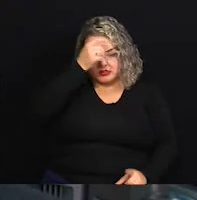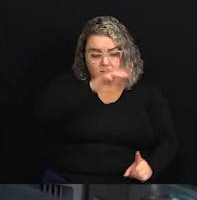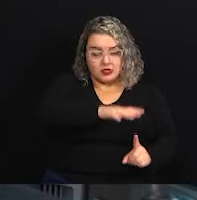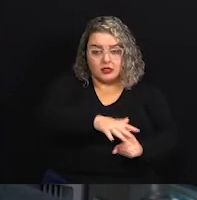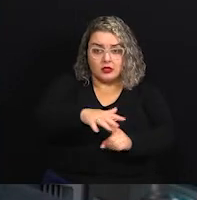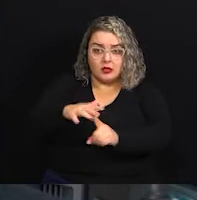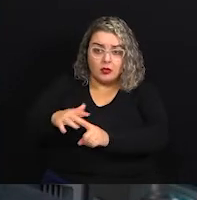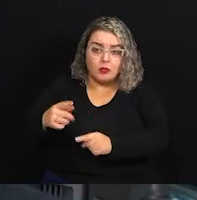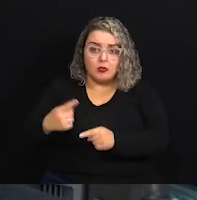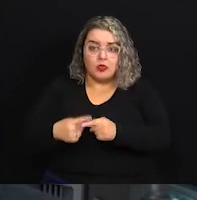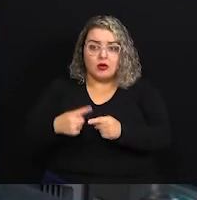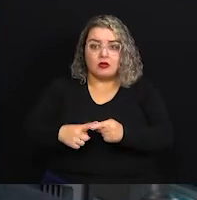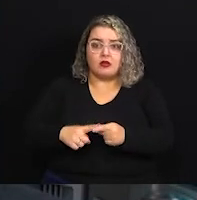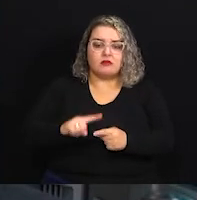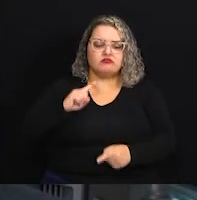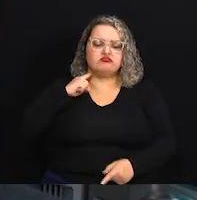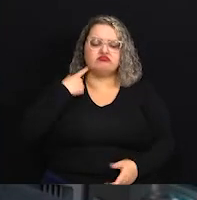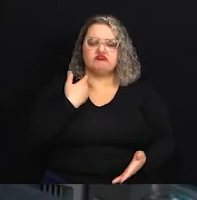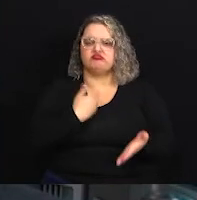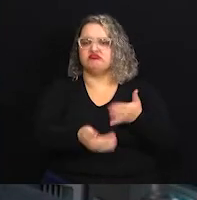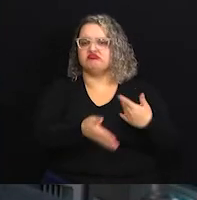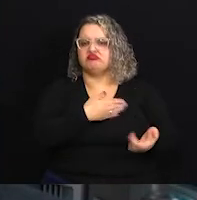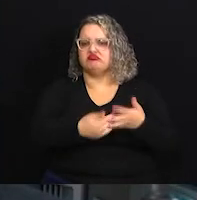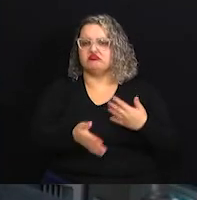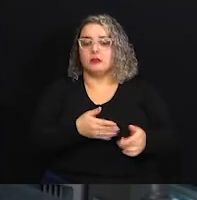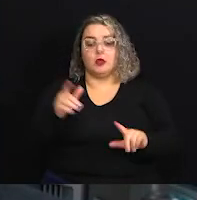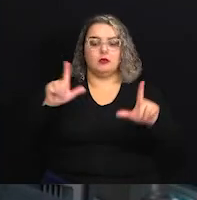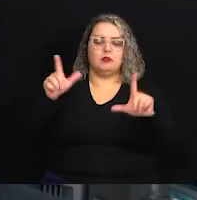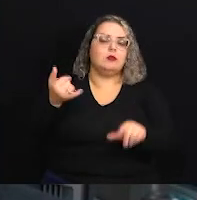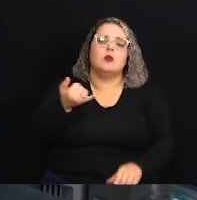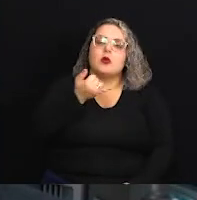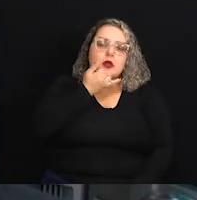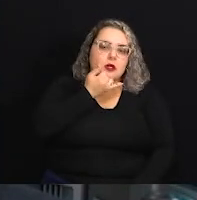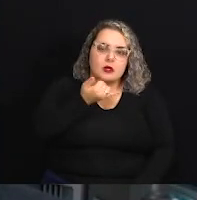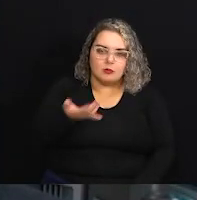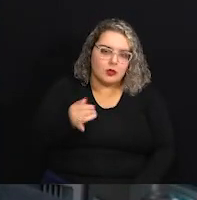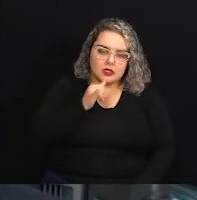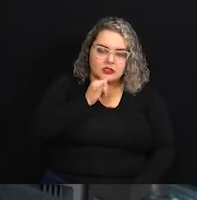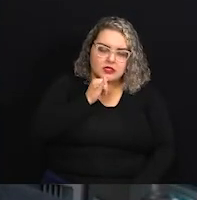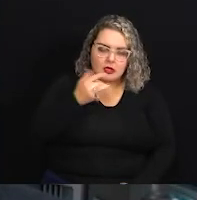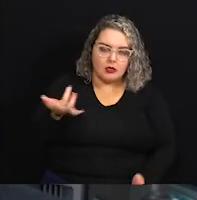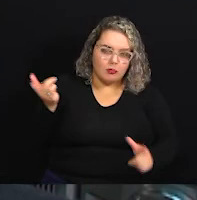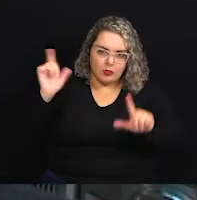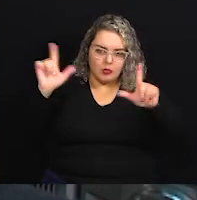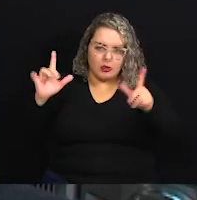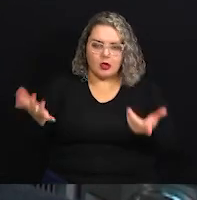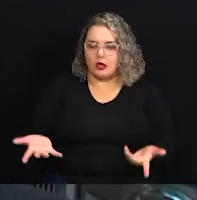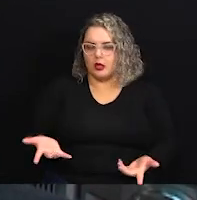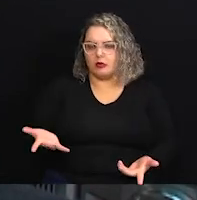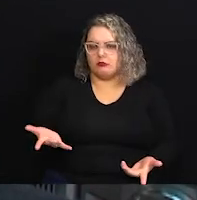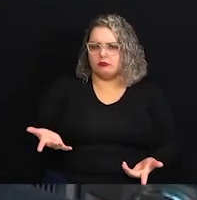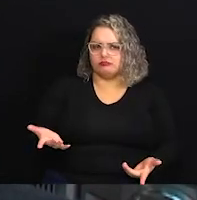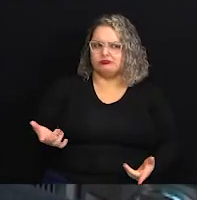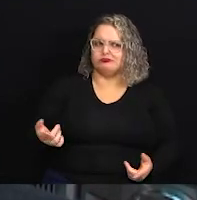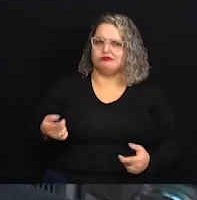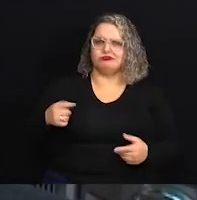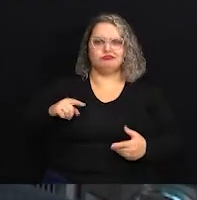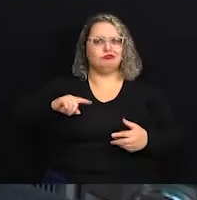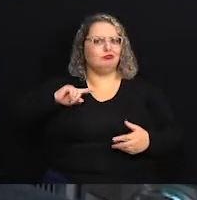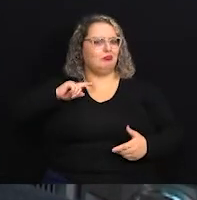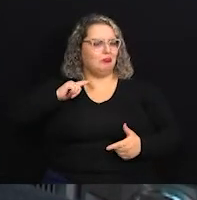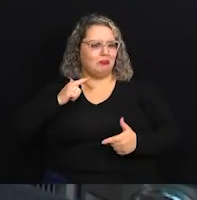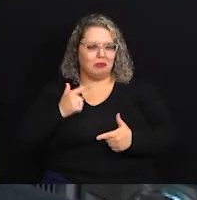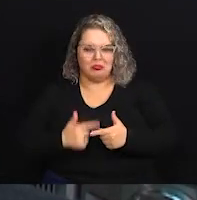né? Porque o descarte irregular de um televisor, por exemplo, causa um grande